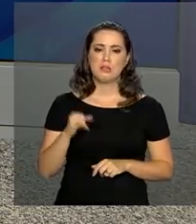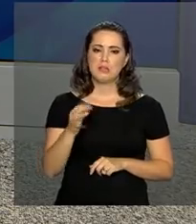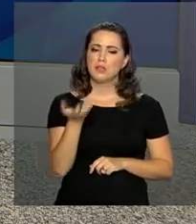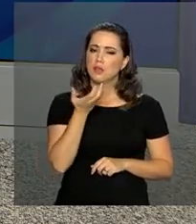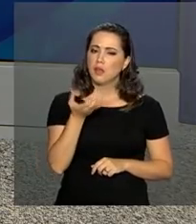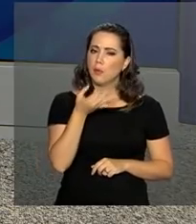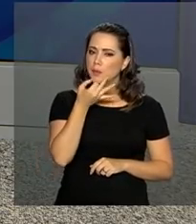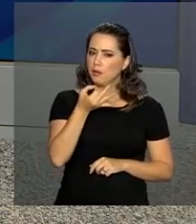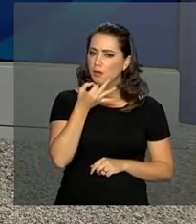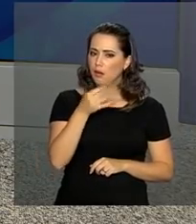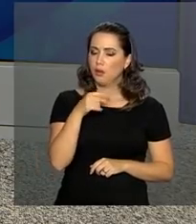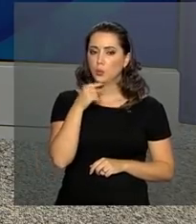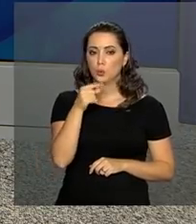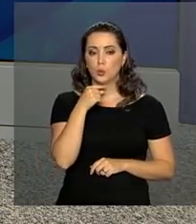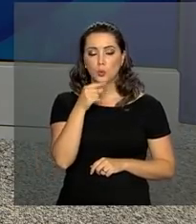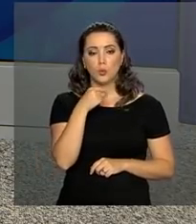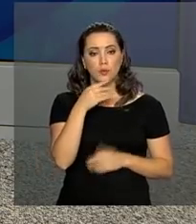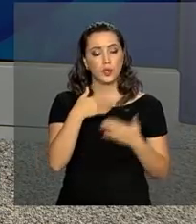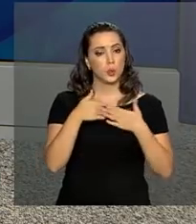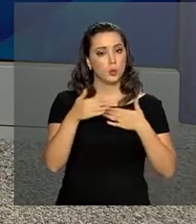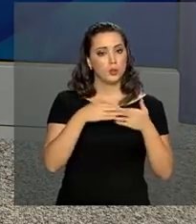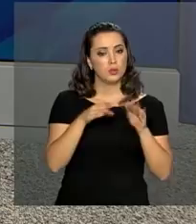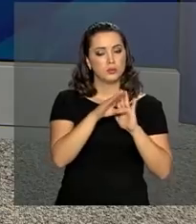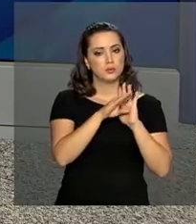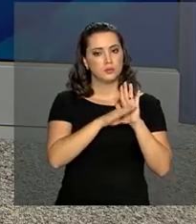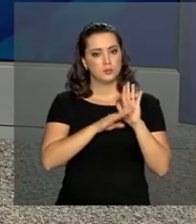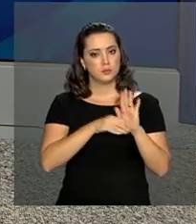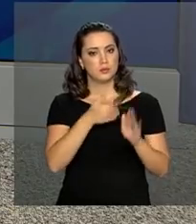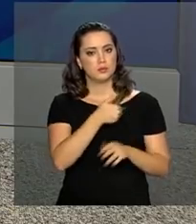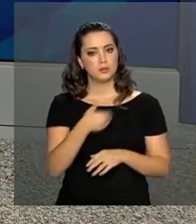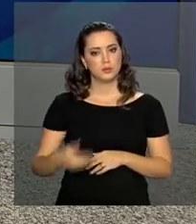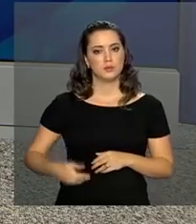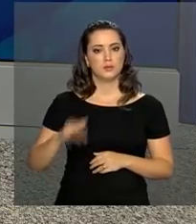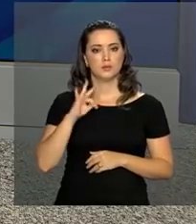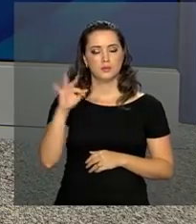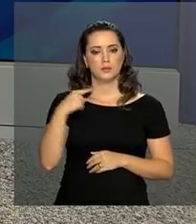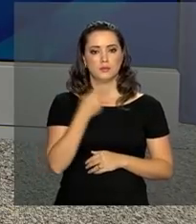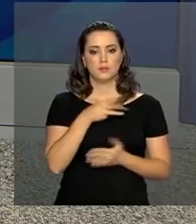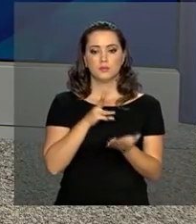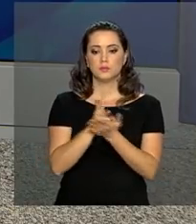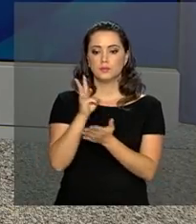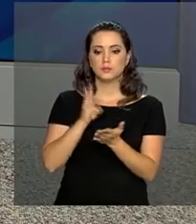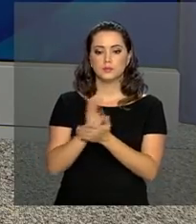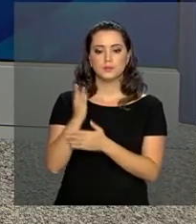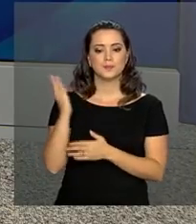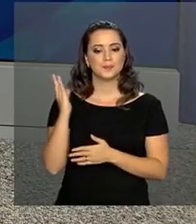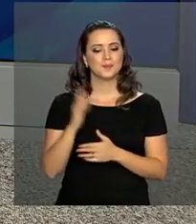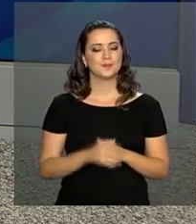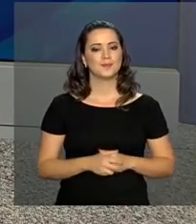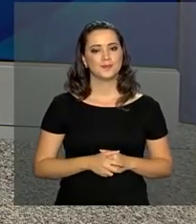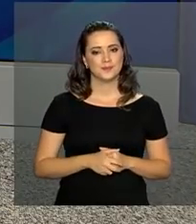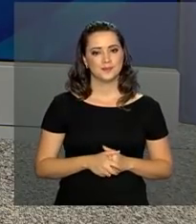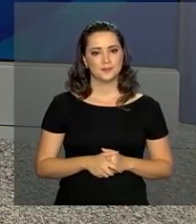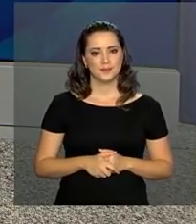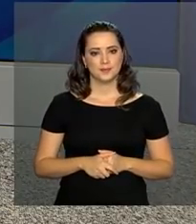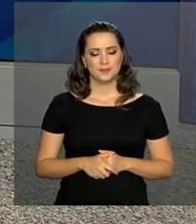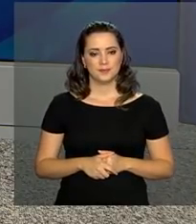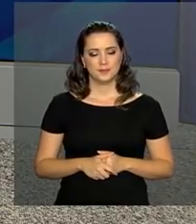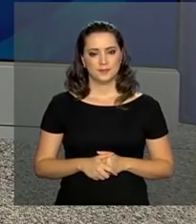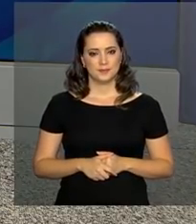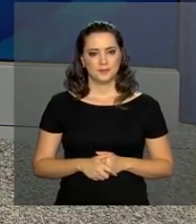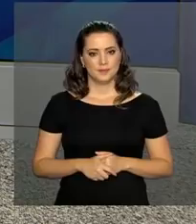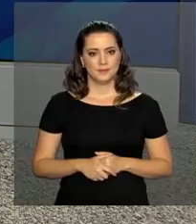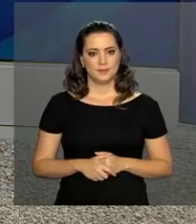se você quiser, pode mandar sugestões de reportagens ou dúvidas sobre programas e ações do Governo Federal para o nosso WhatsApp. O número é este aqui,